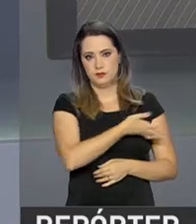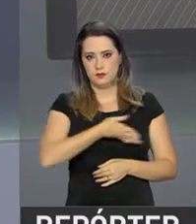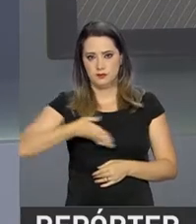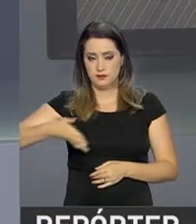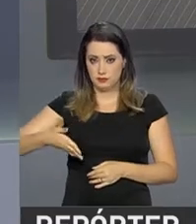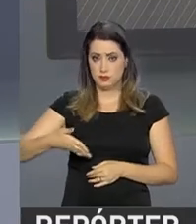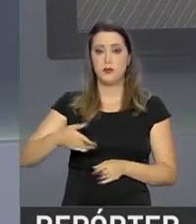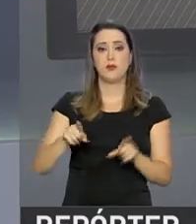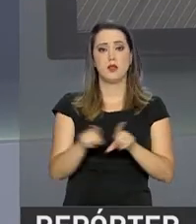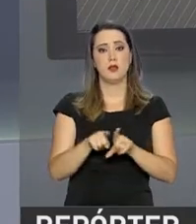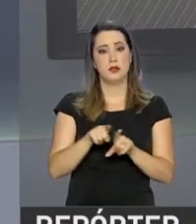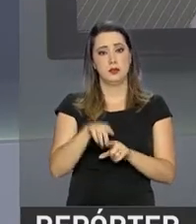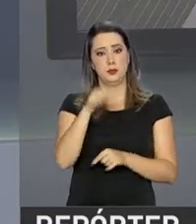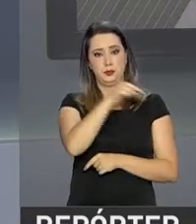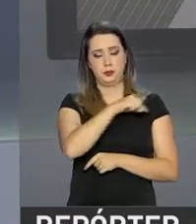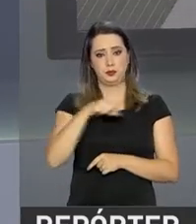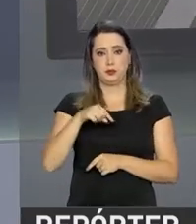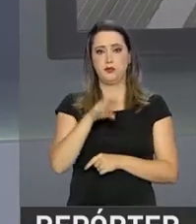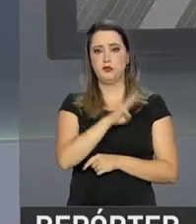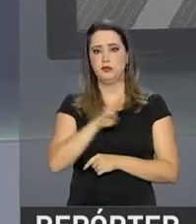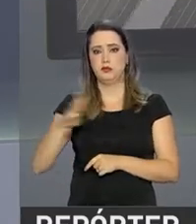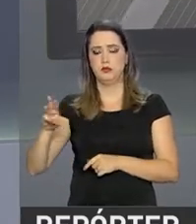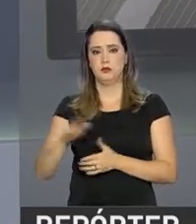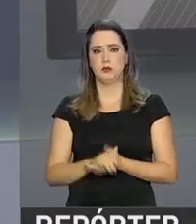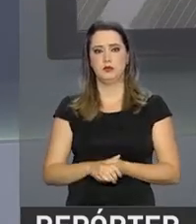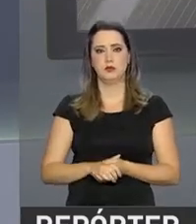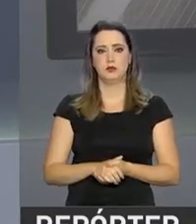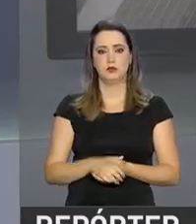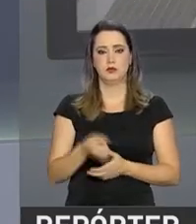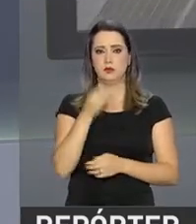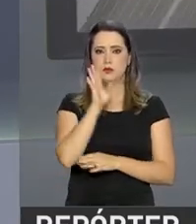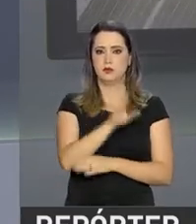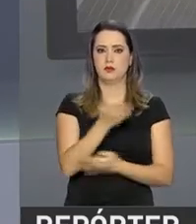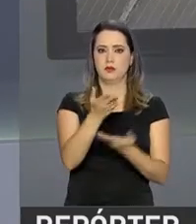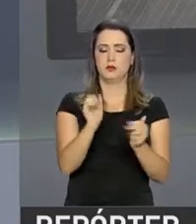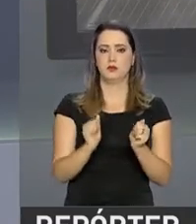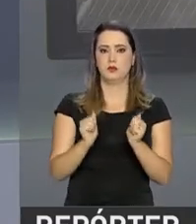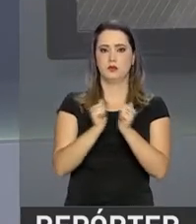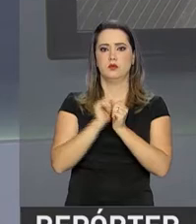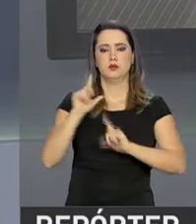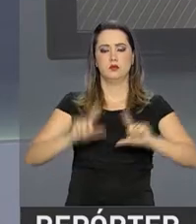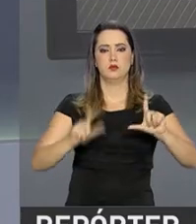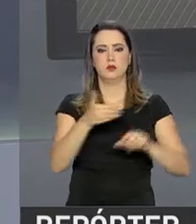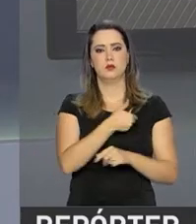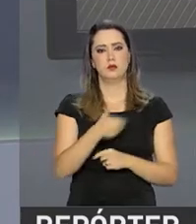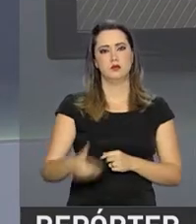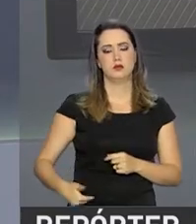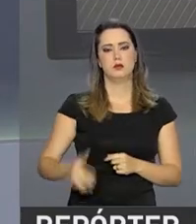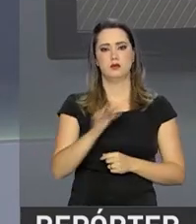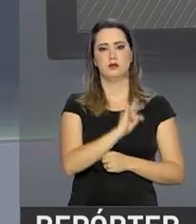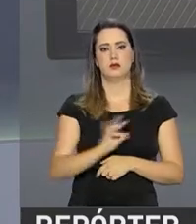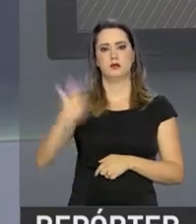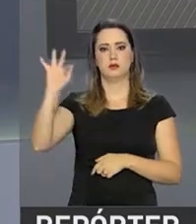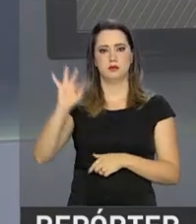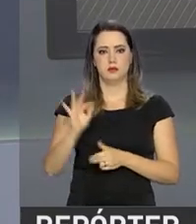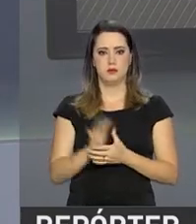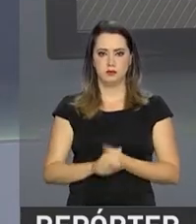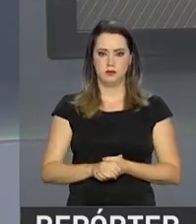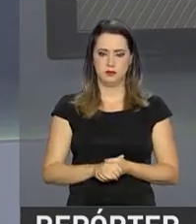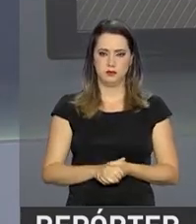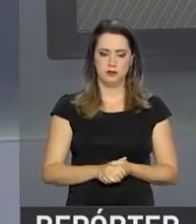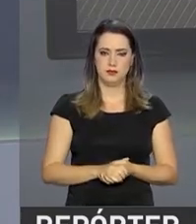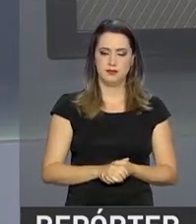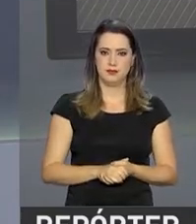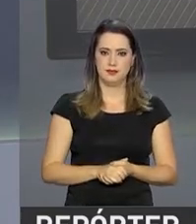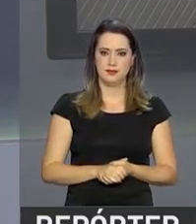programação também está na página da nbr na internet uma boa tarde pra você e continue com a gente aqui na nbr a tv do governo